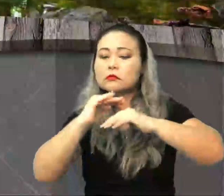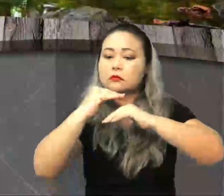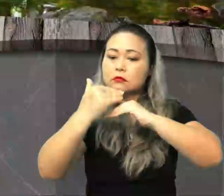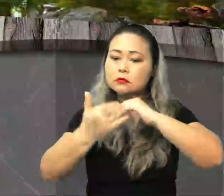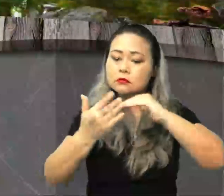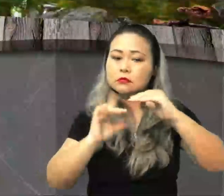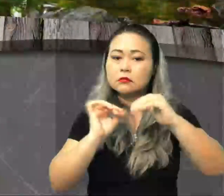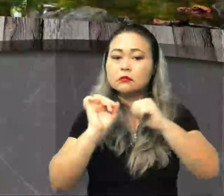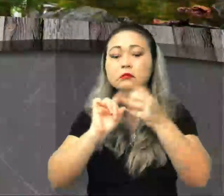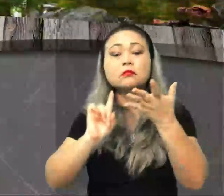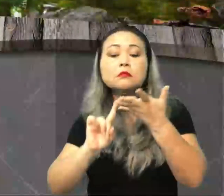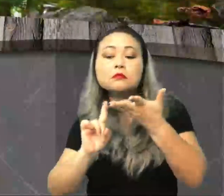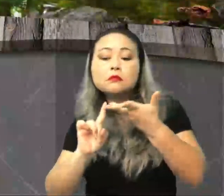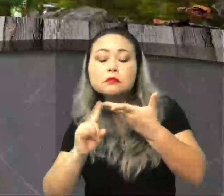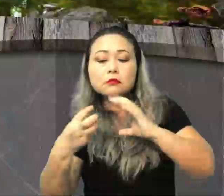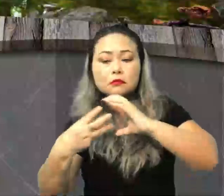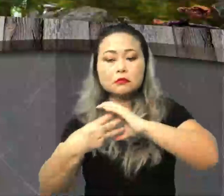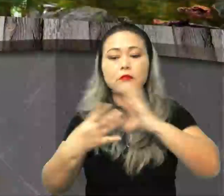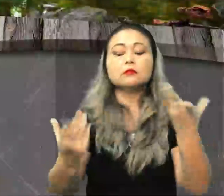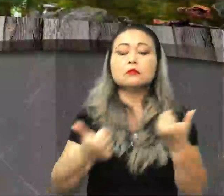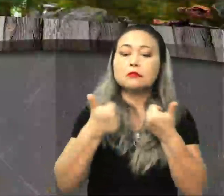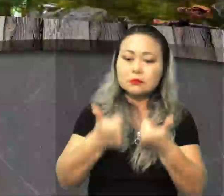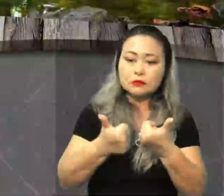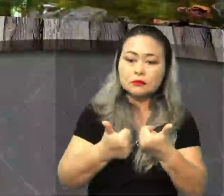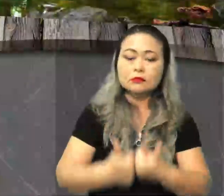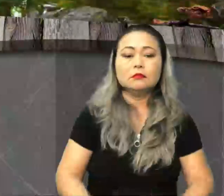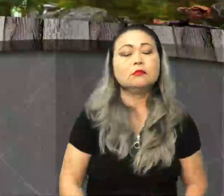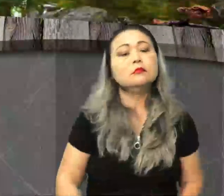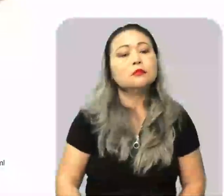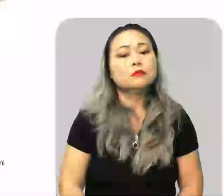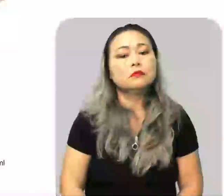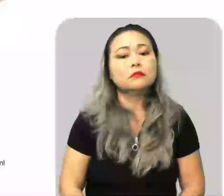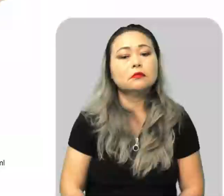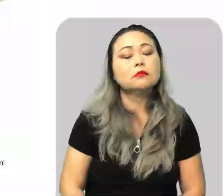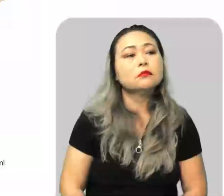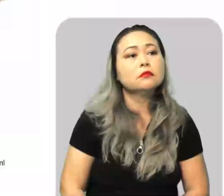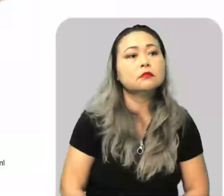heterotróficos, multicelulares. Tá bom? Vamos seguindo?